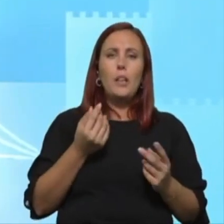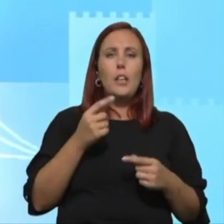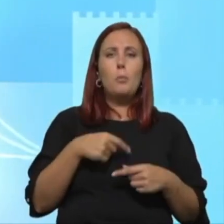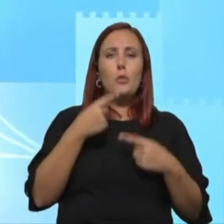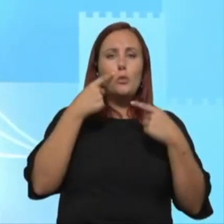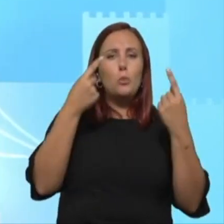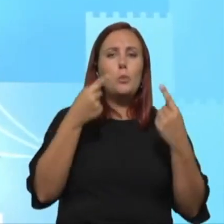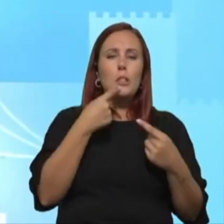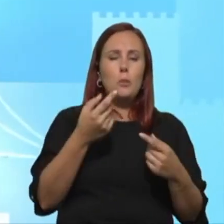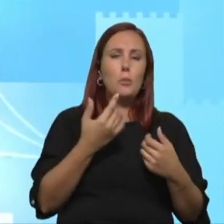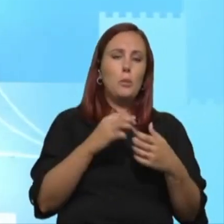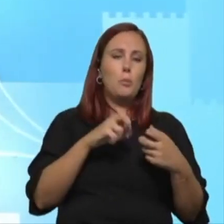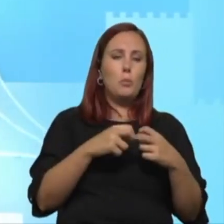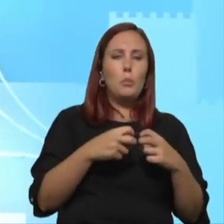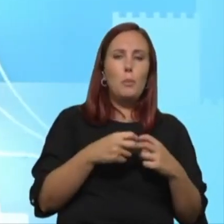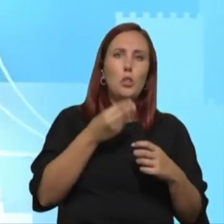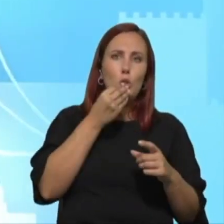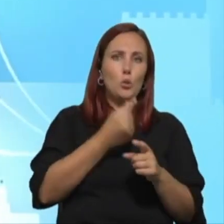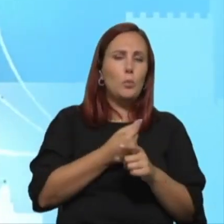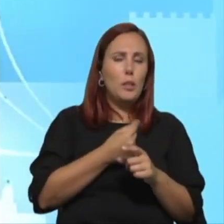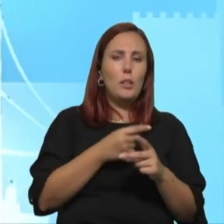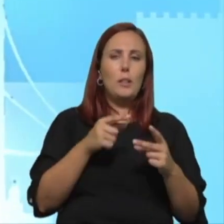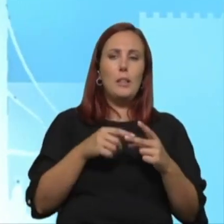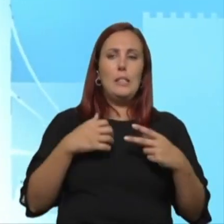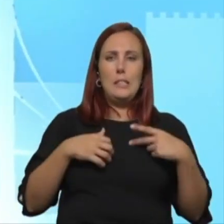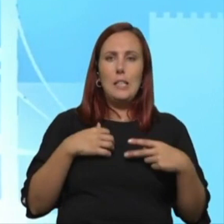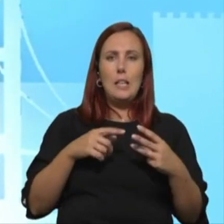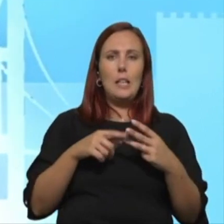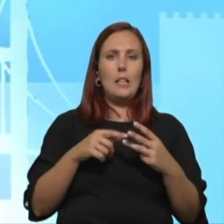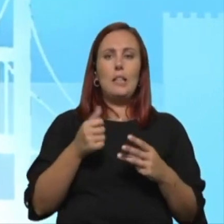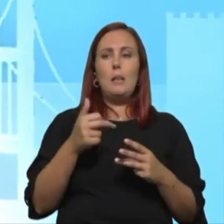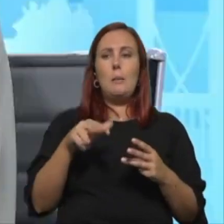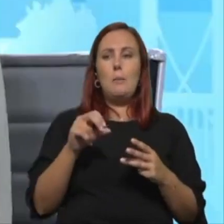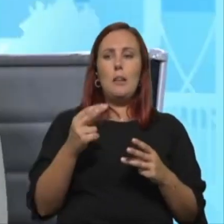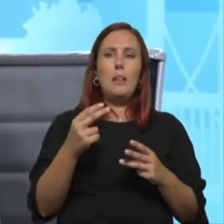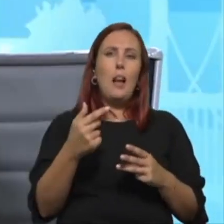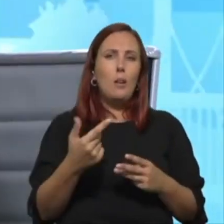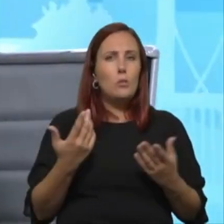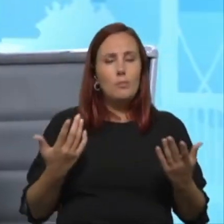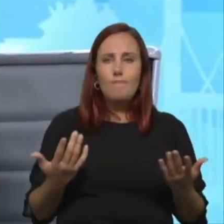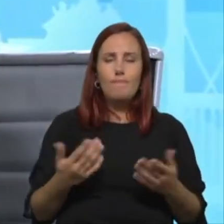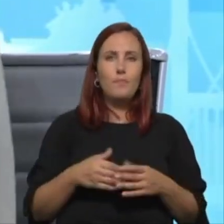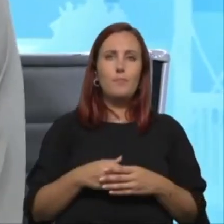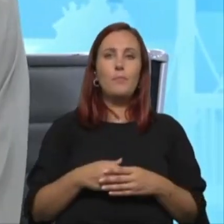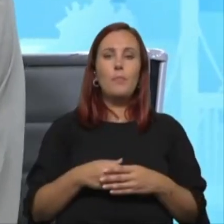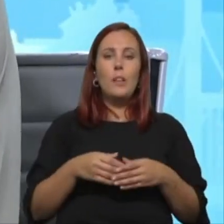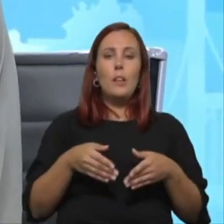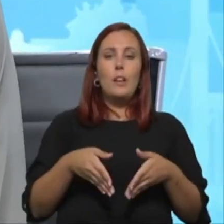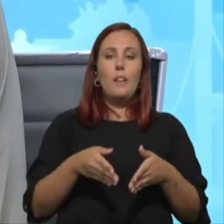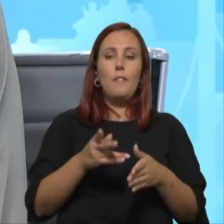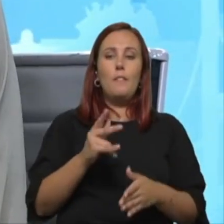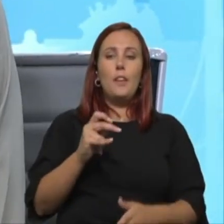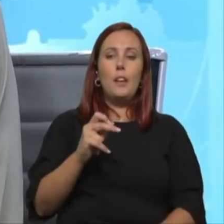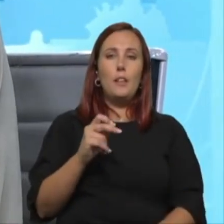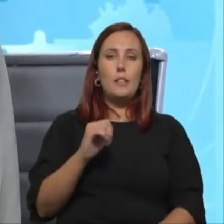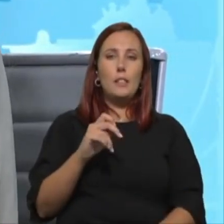problemas alimentares, burnout, ansiedade, e colocá-las entre jovens? Sim, a Via Sacra teve